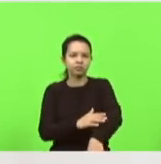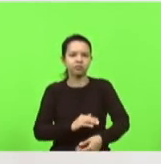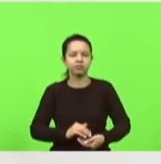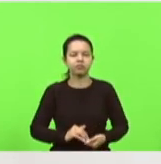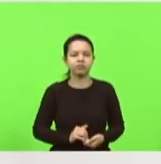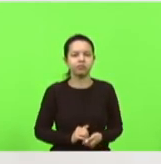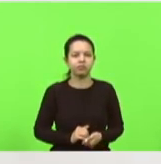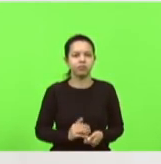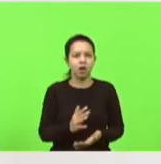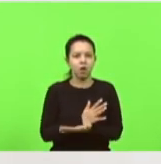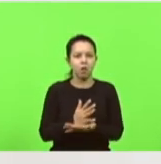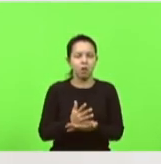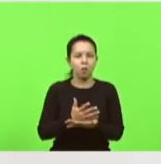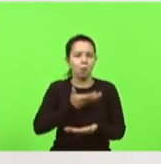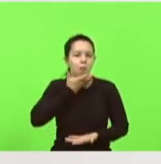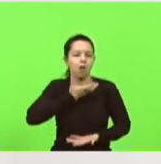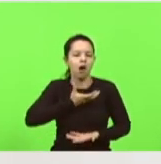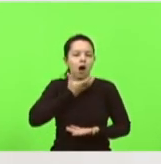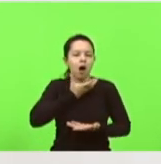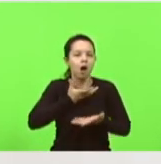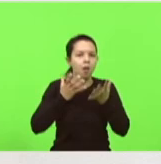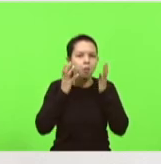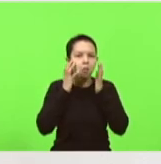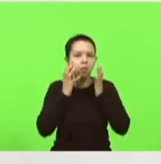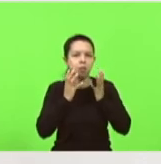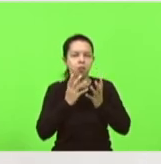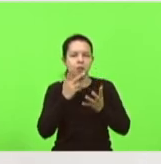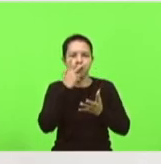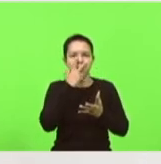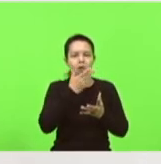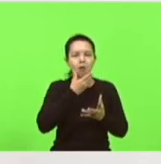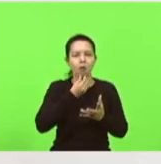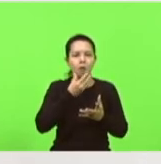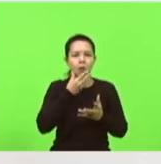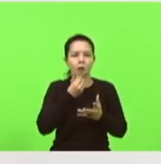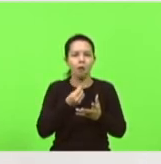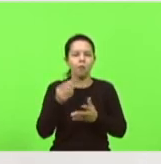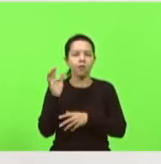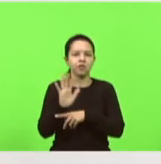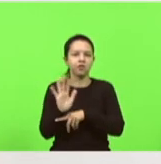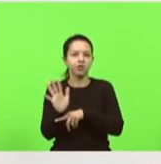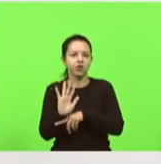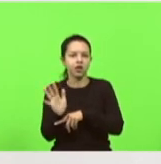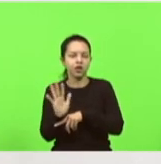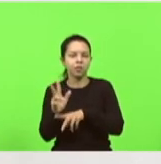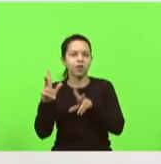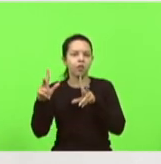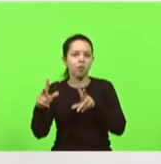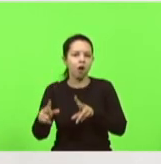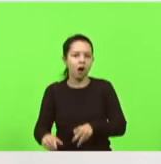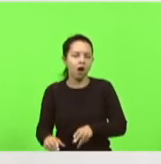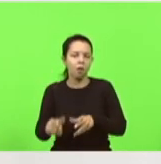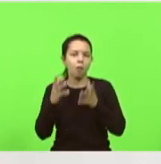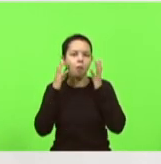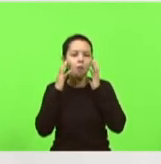Alguns barbudos, né? Parecia o Tom Hanks lá no Náufrago, né, cara? Estavam em casa,